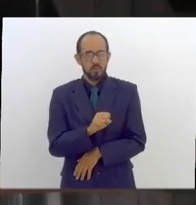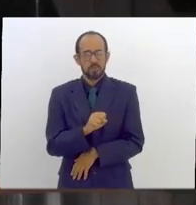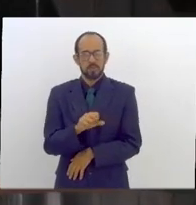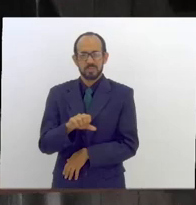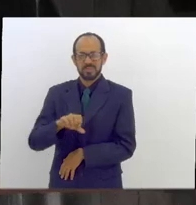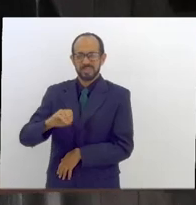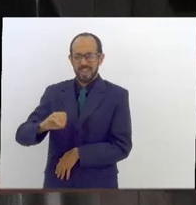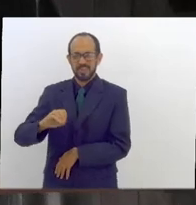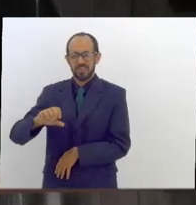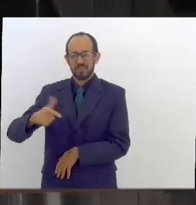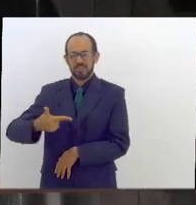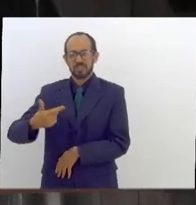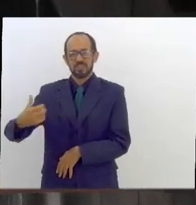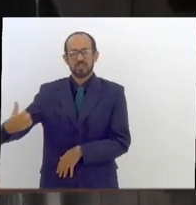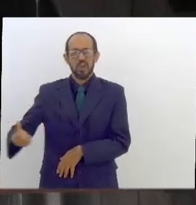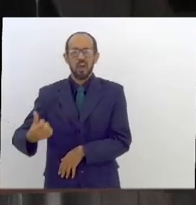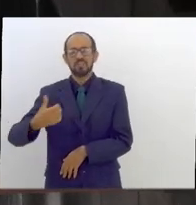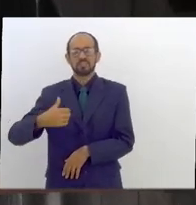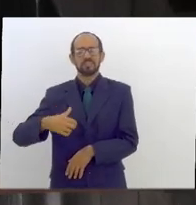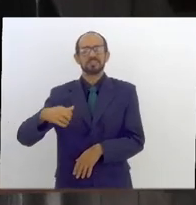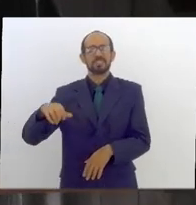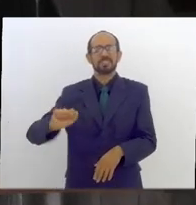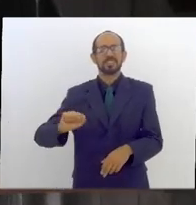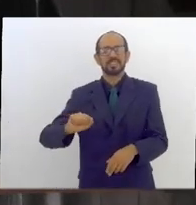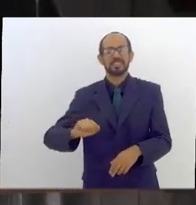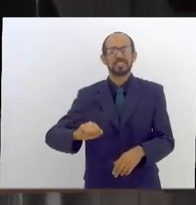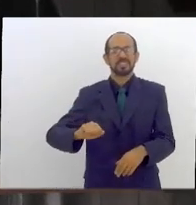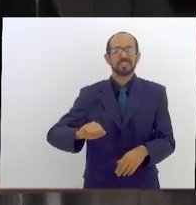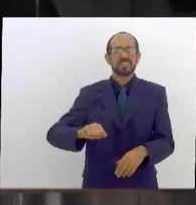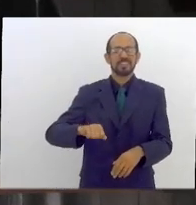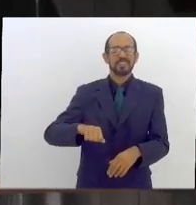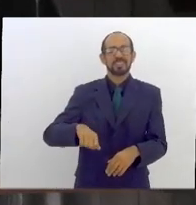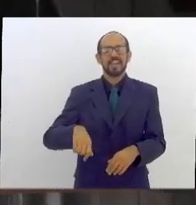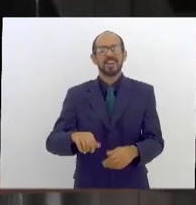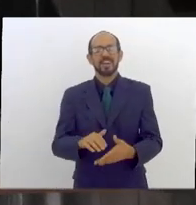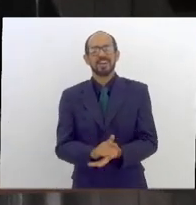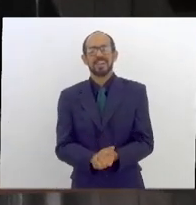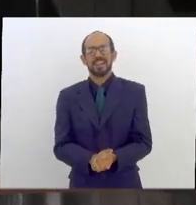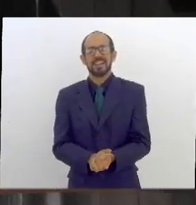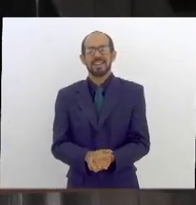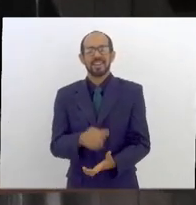e como filho de militar. Isso